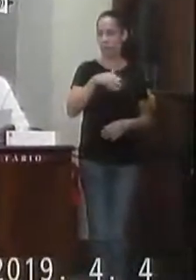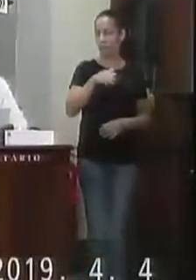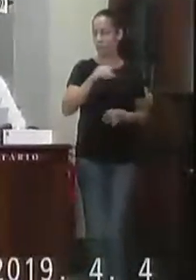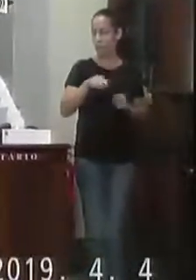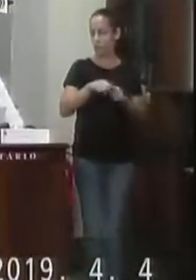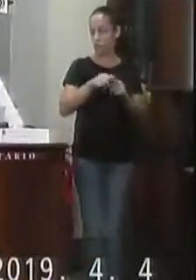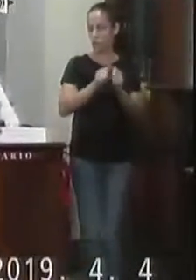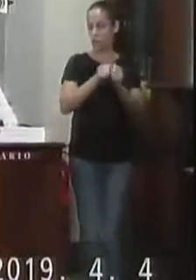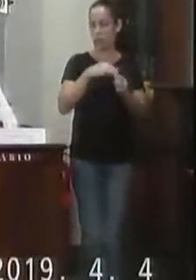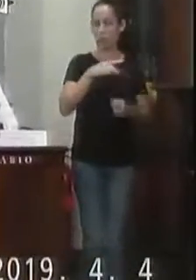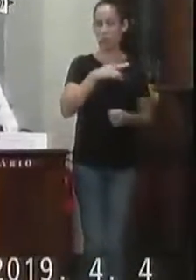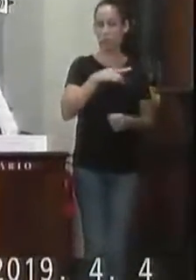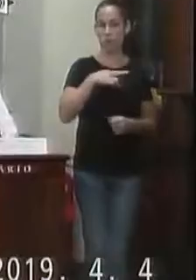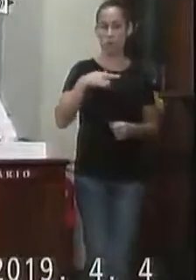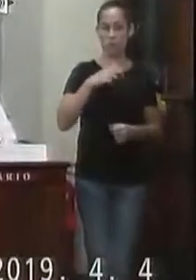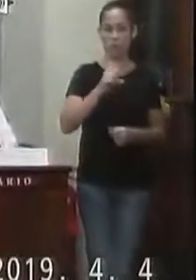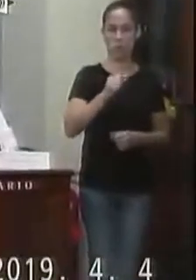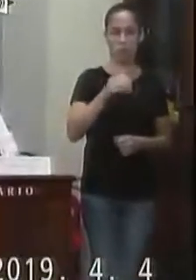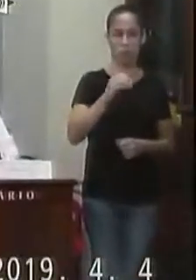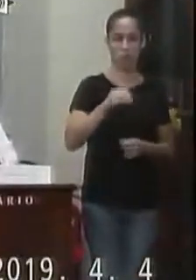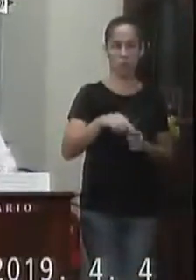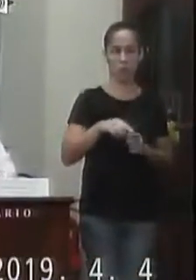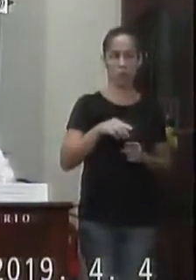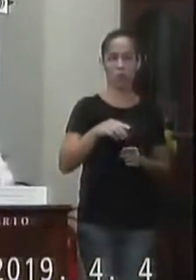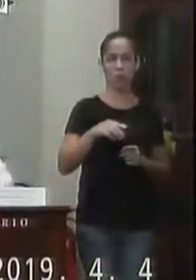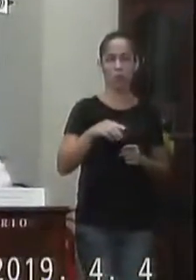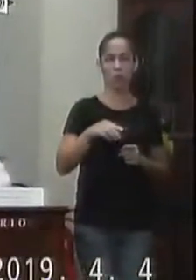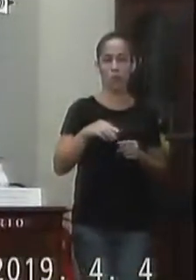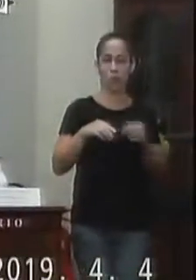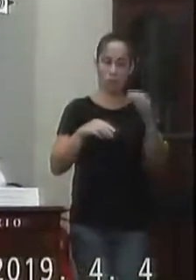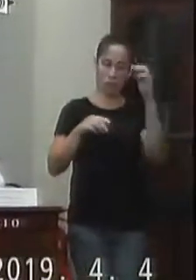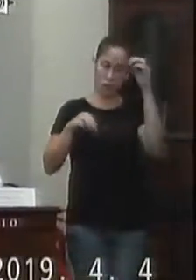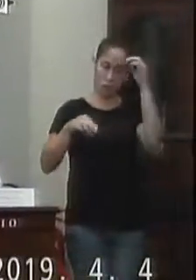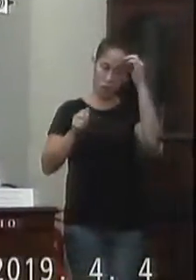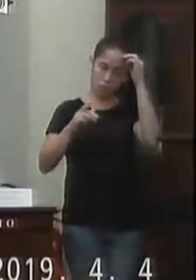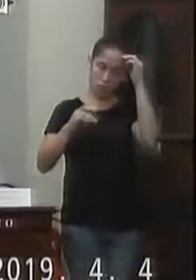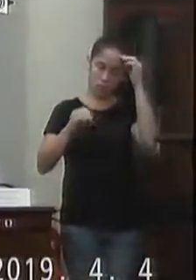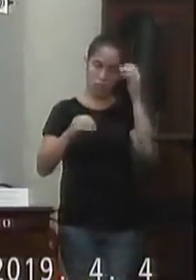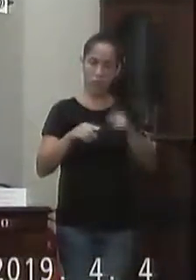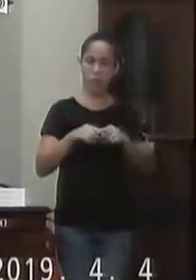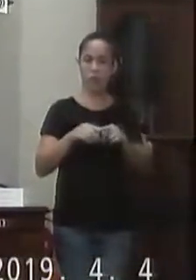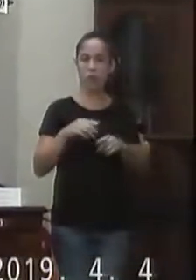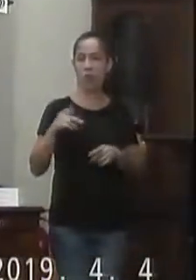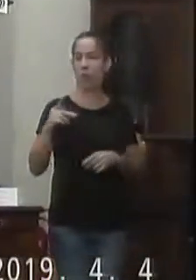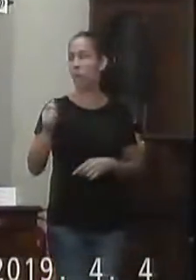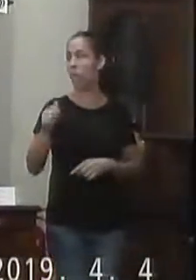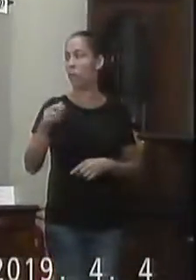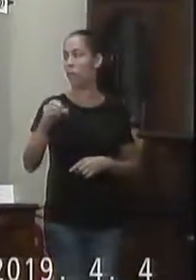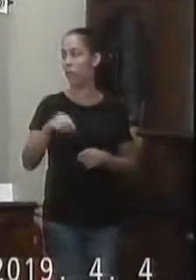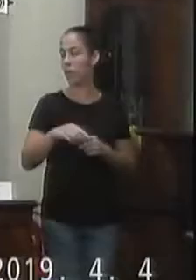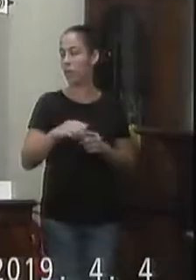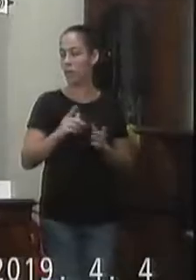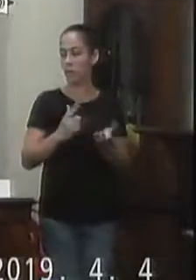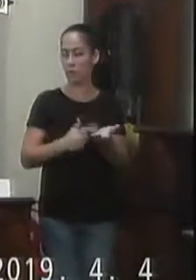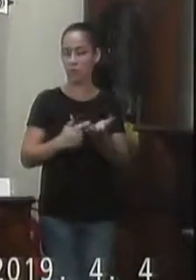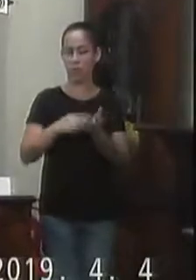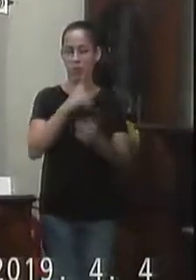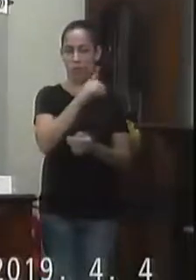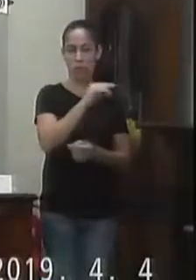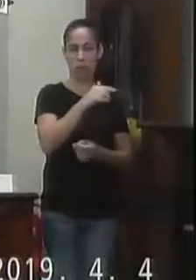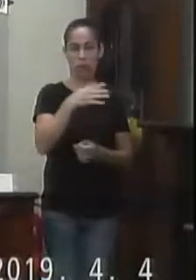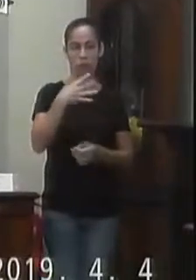também o vereador Marquinhos e o Celcinho do Bar. Para o expediente, o assunto divulgação de audiência pública na sessão dos dias 4